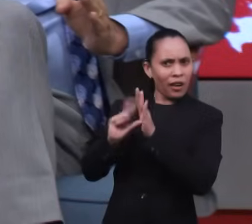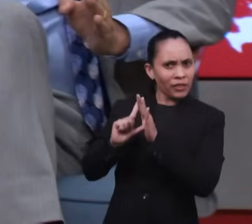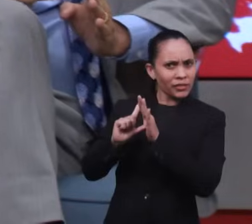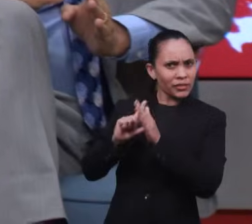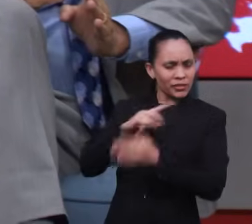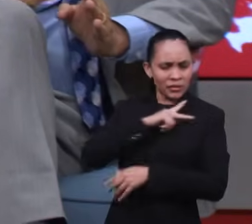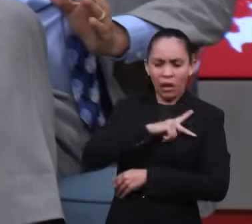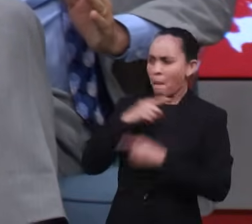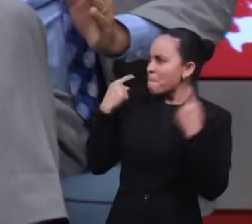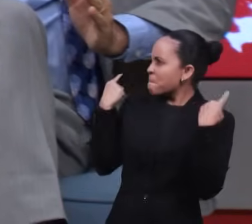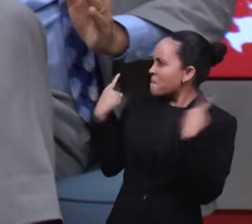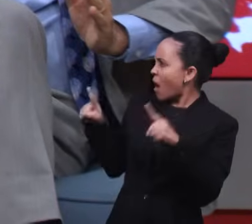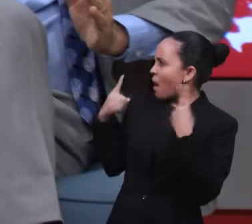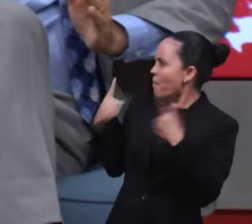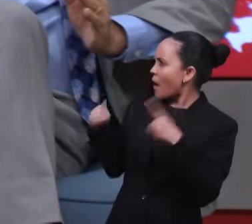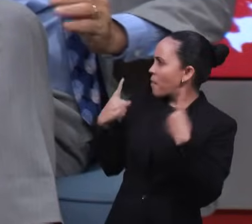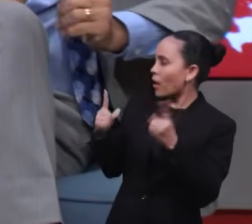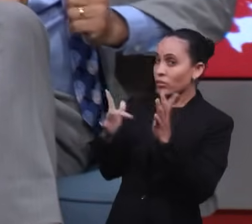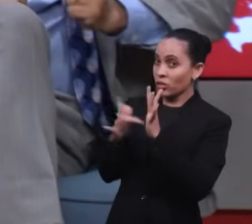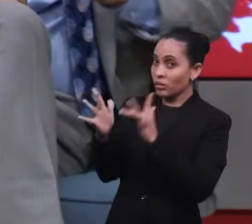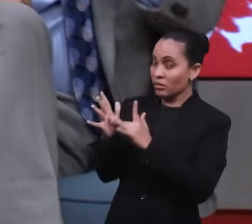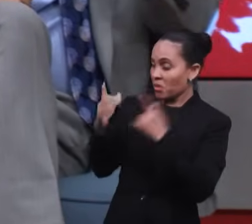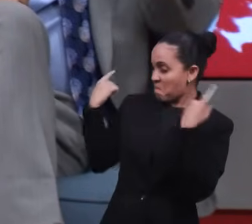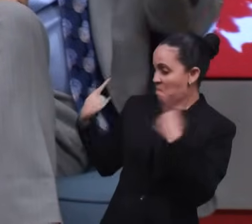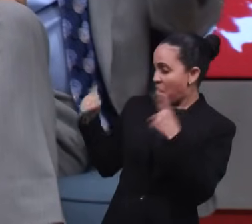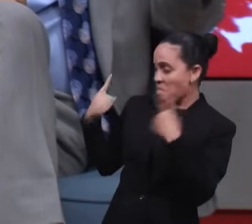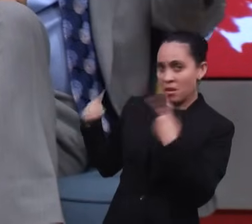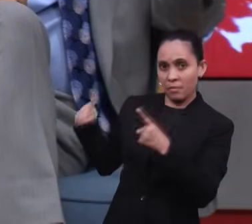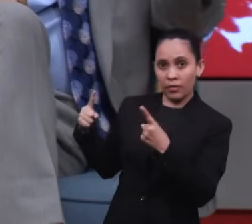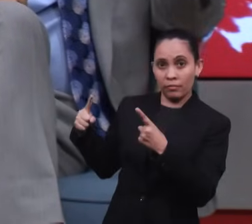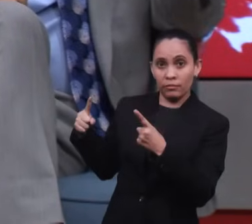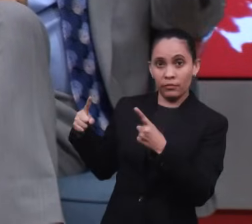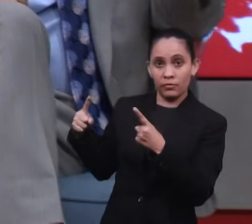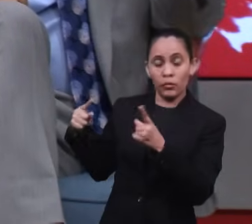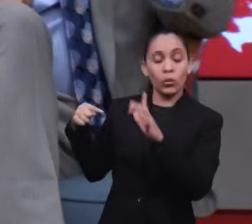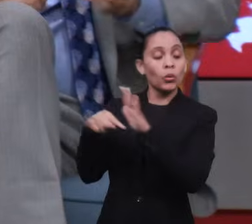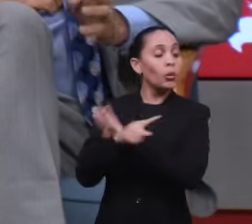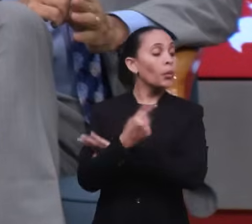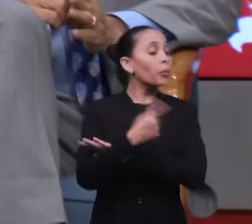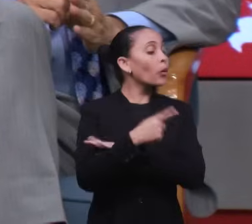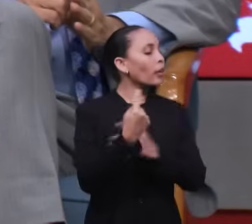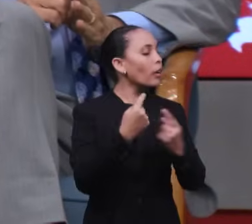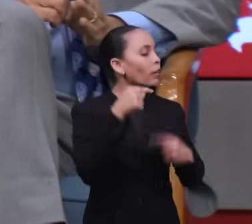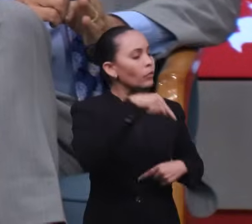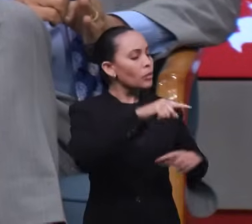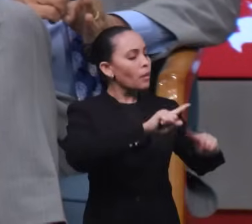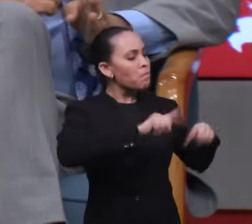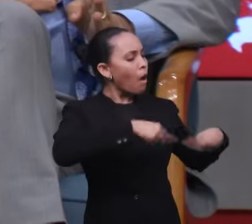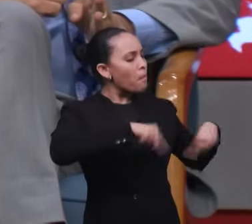corpo. O que Paulo entendeu disso? Quando acontece o evento da ceia,